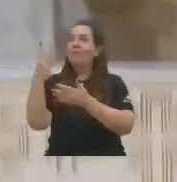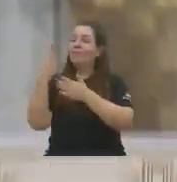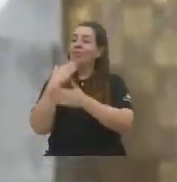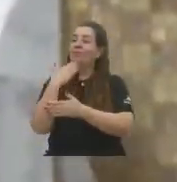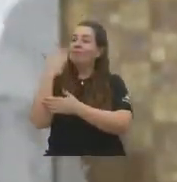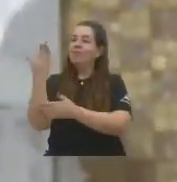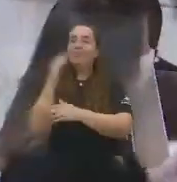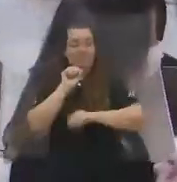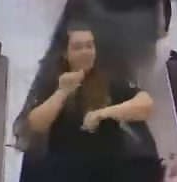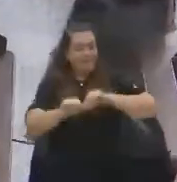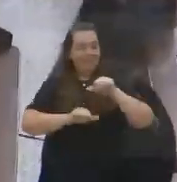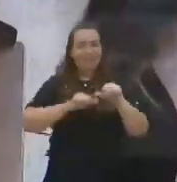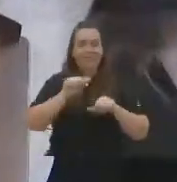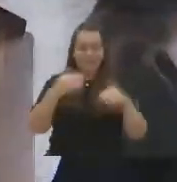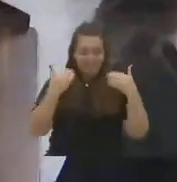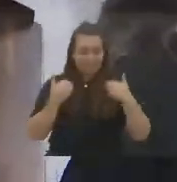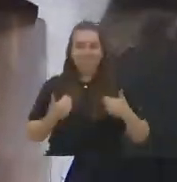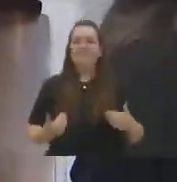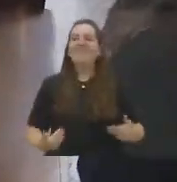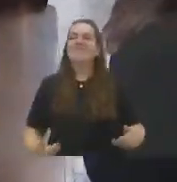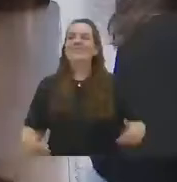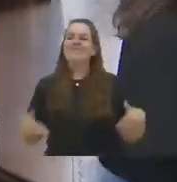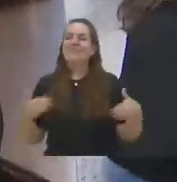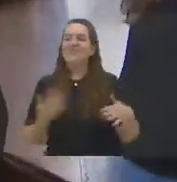peço que